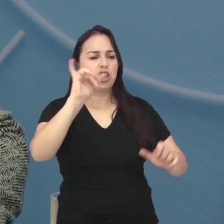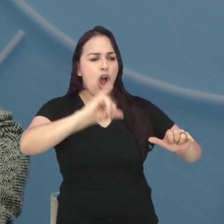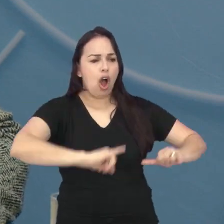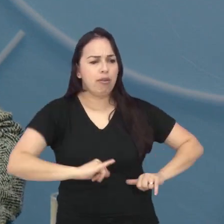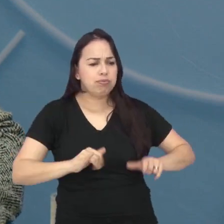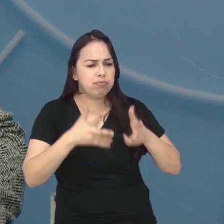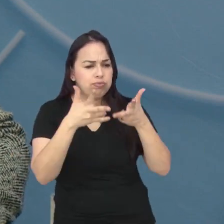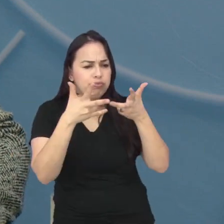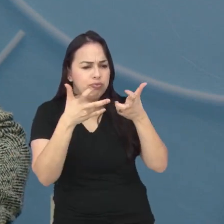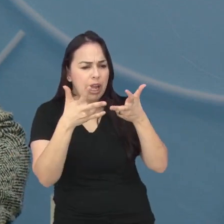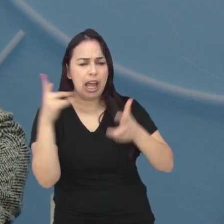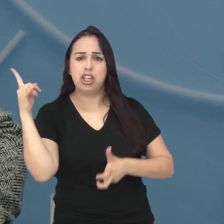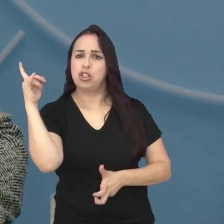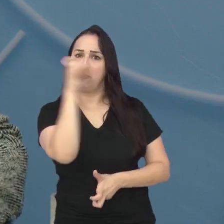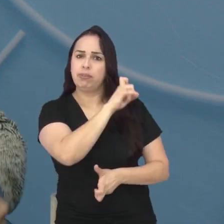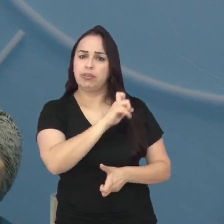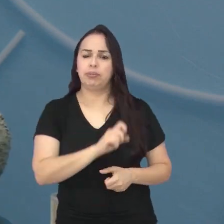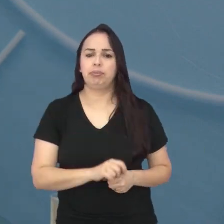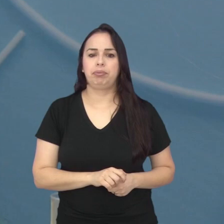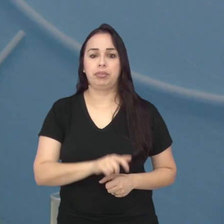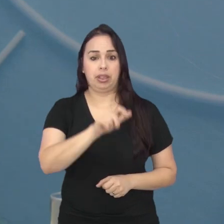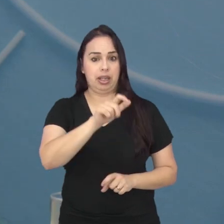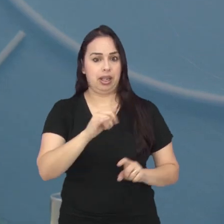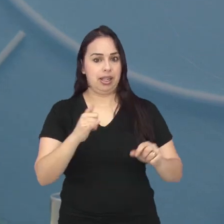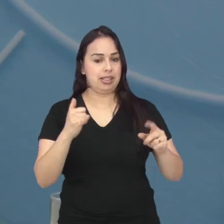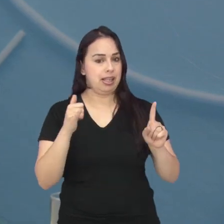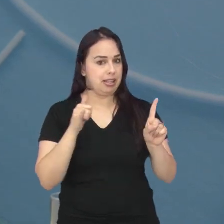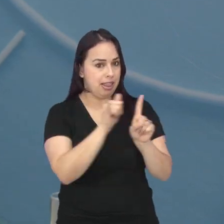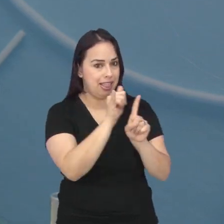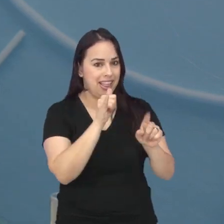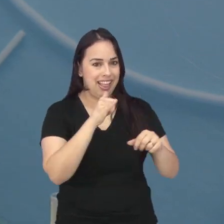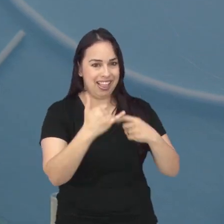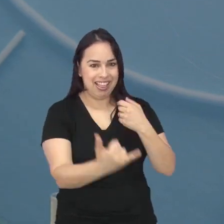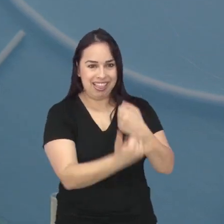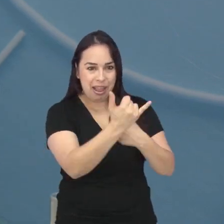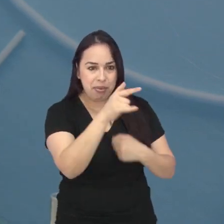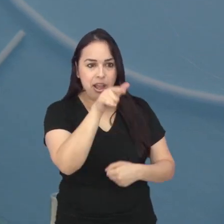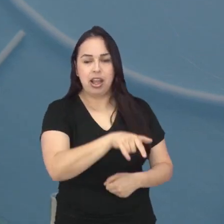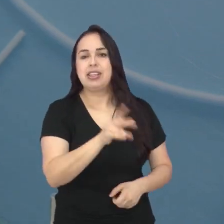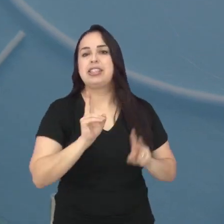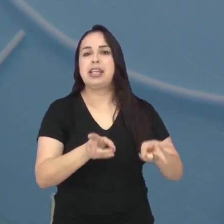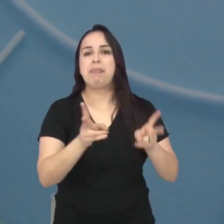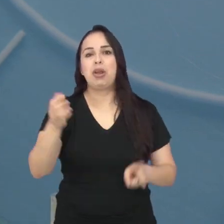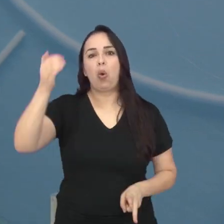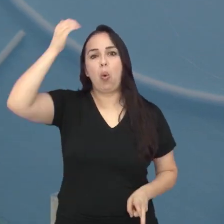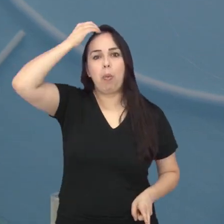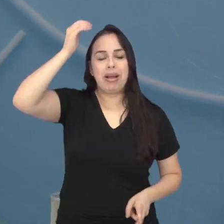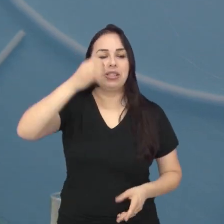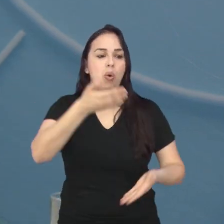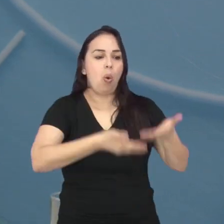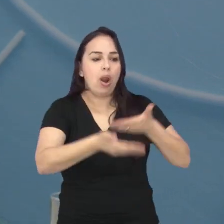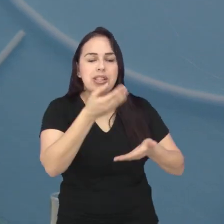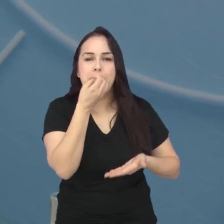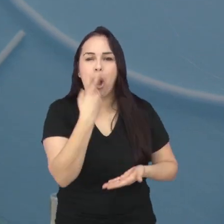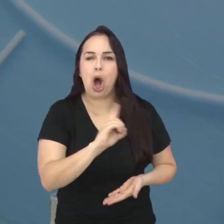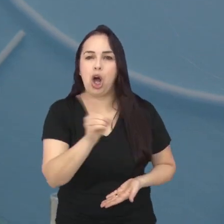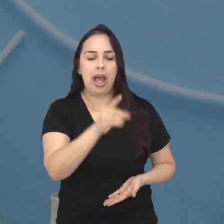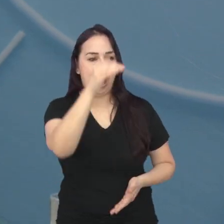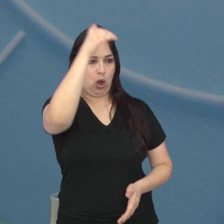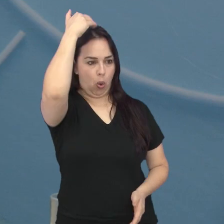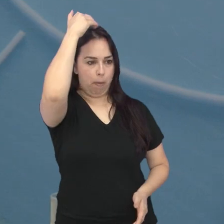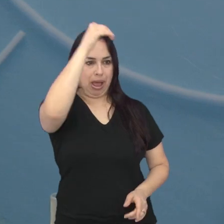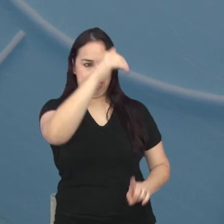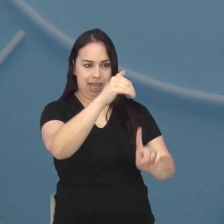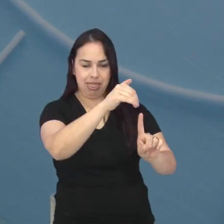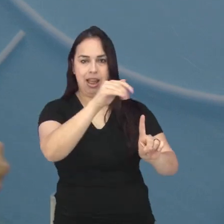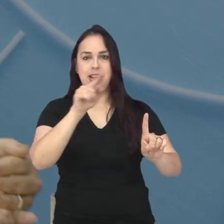sofrendo, porque, primeiro que a vítima é sempre errada. Tudo que acontece é sempre culpa dela. Se o relacionamento não está bem, é porque a